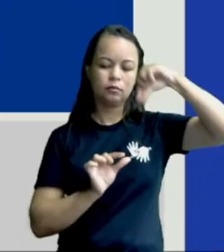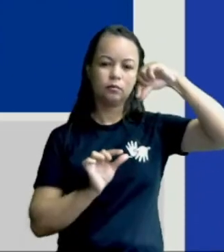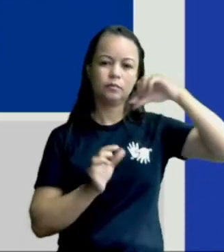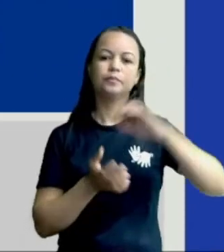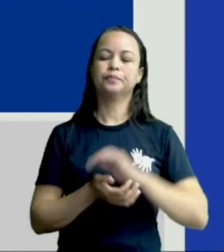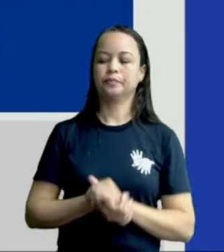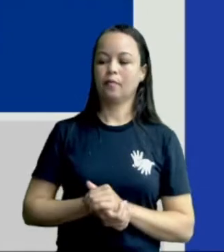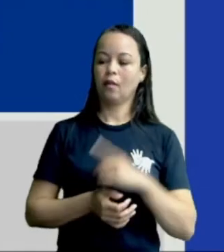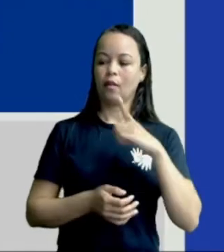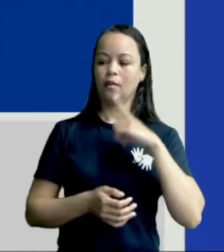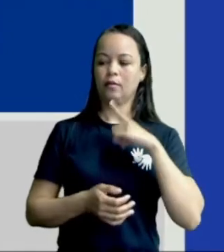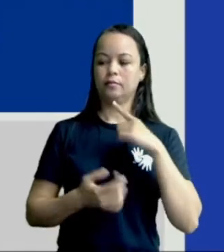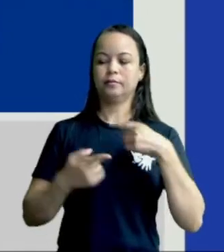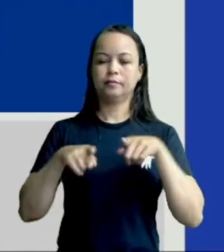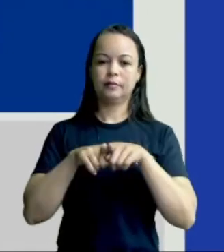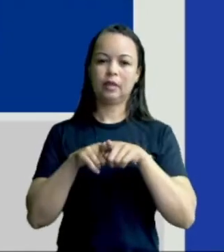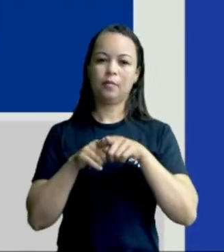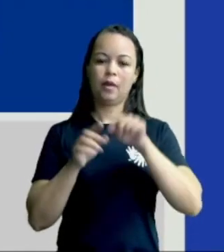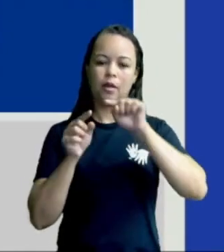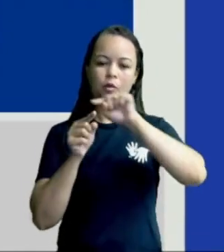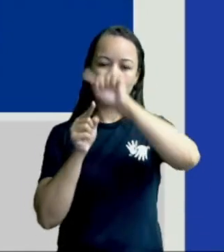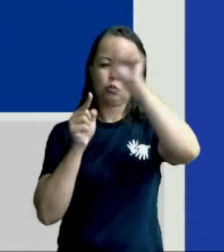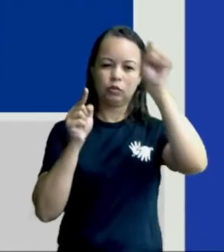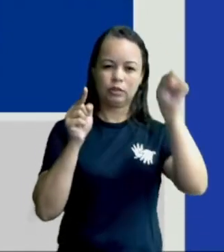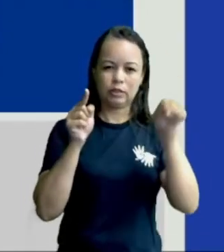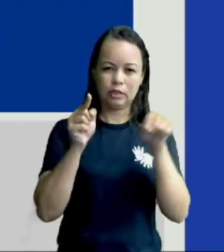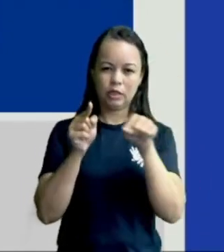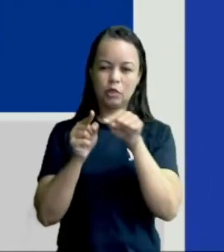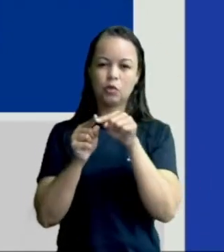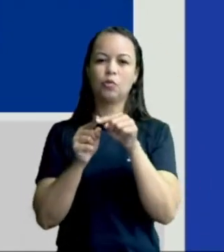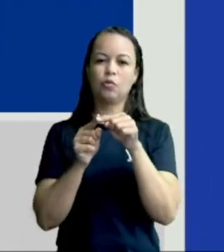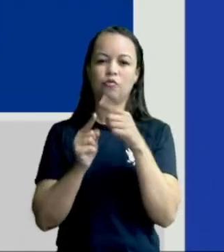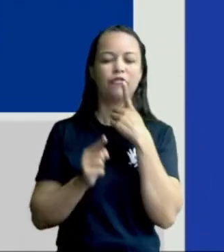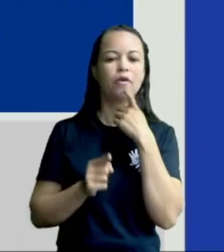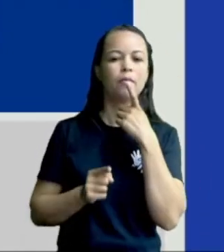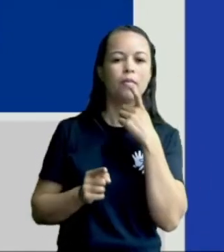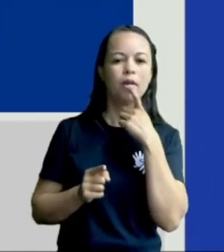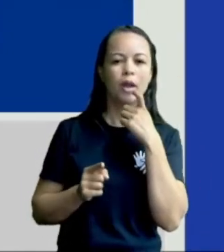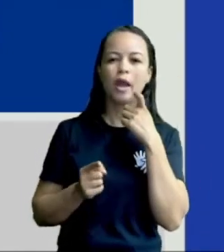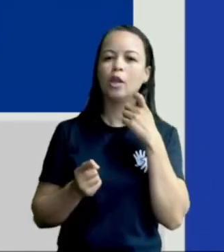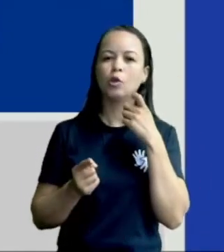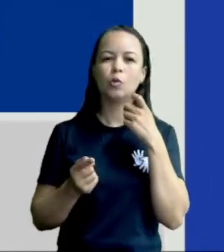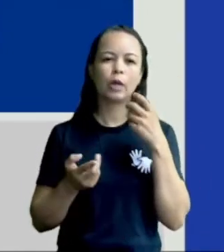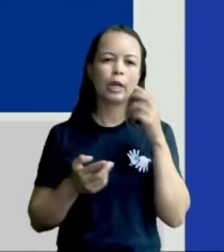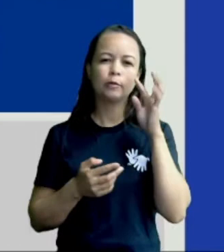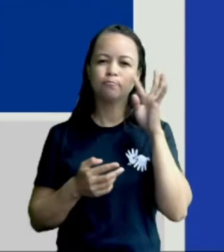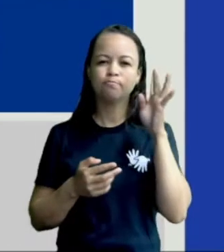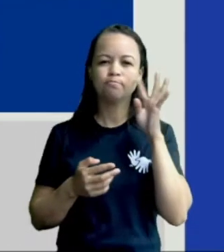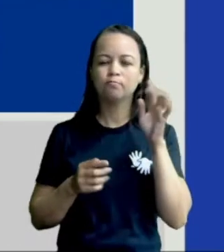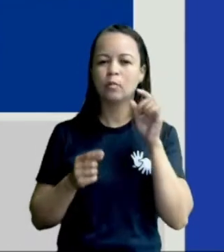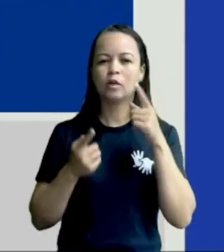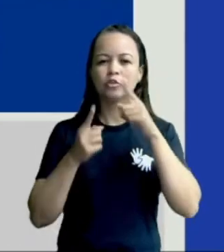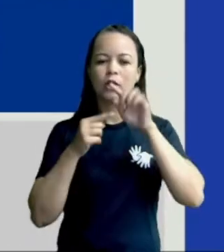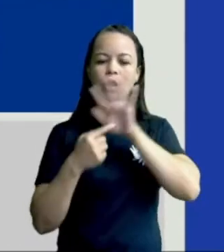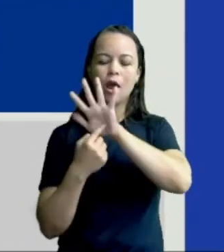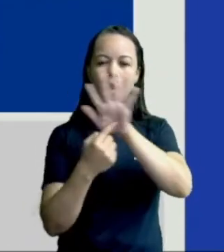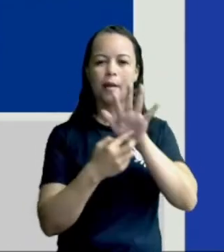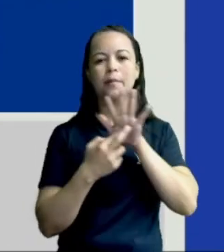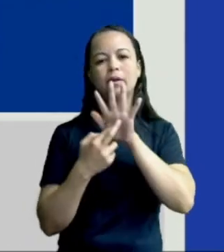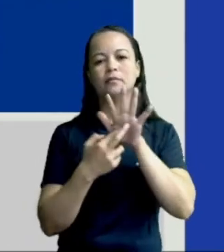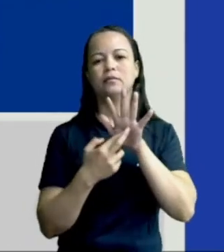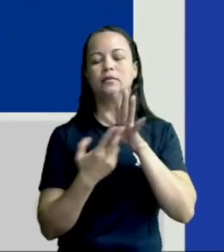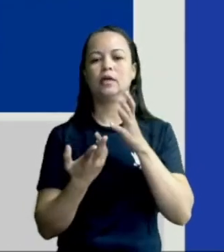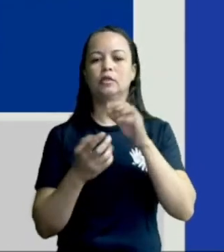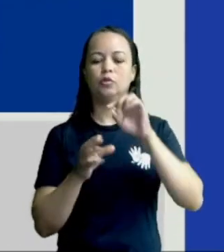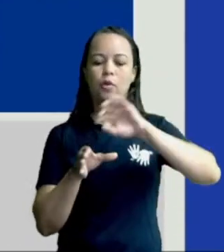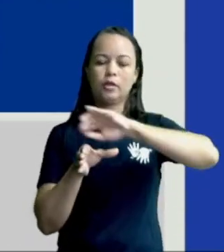Temos também o círculo vermelho, o meridiano imaginário, que é representando